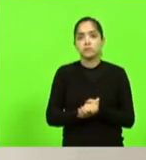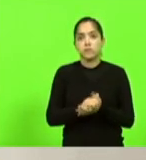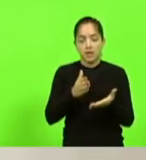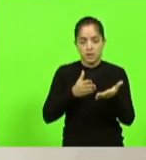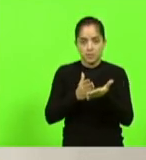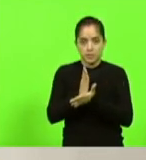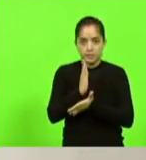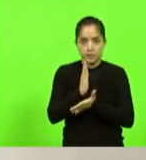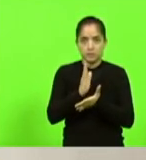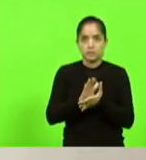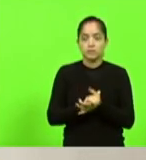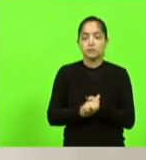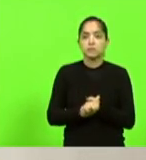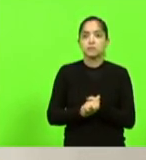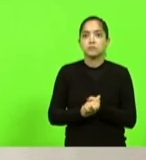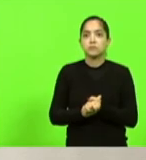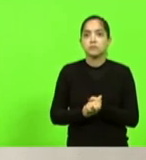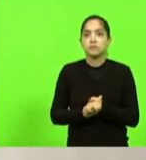Aprovado.